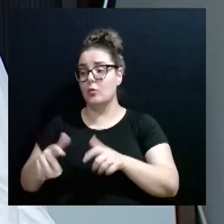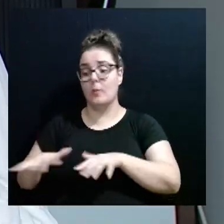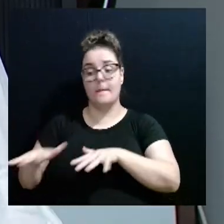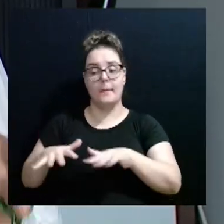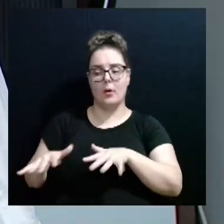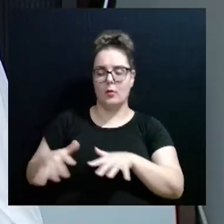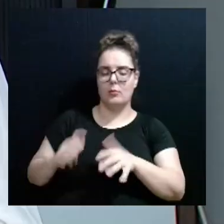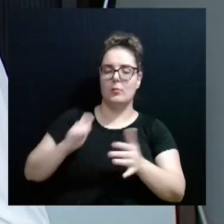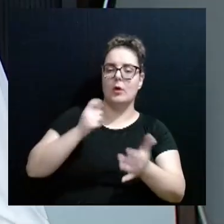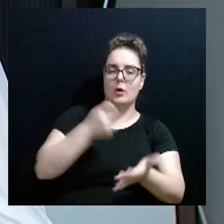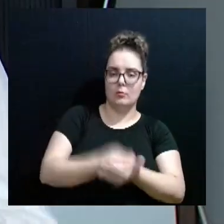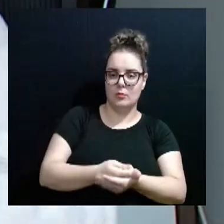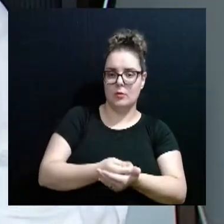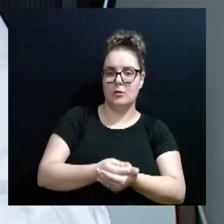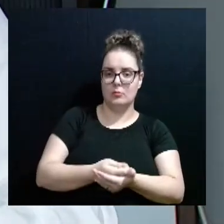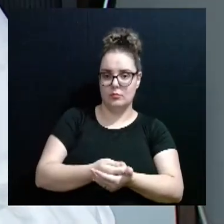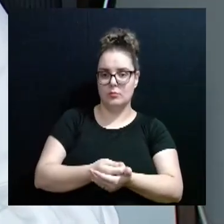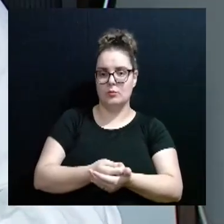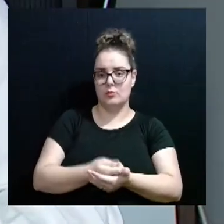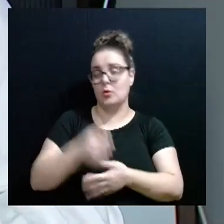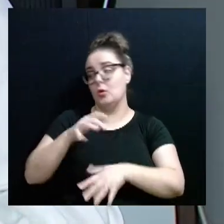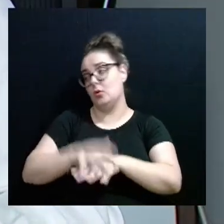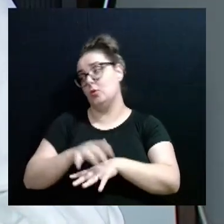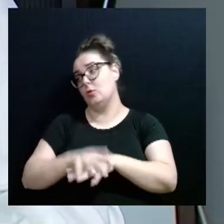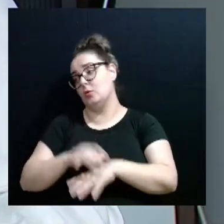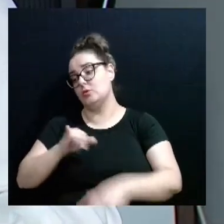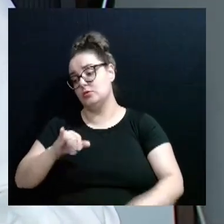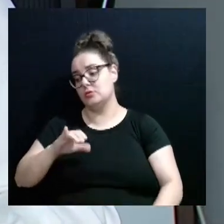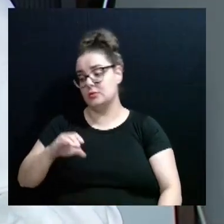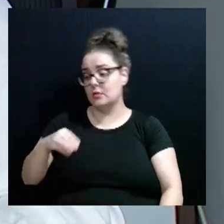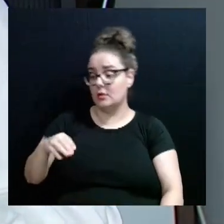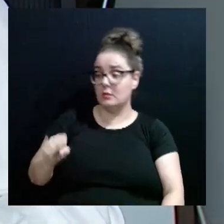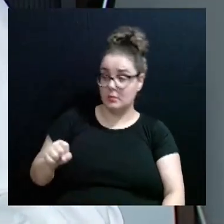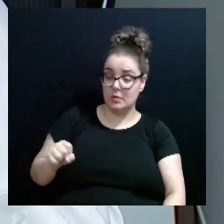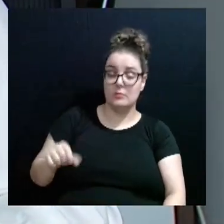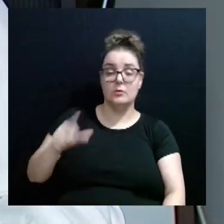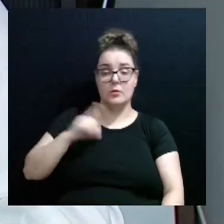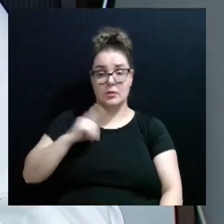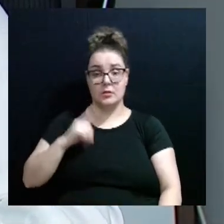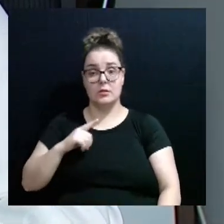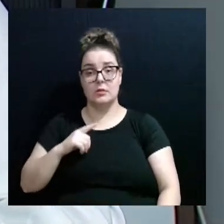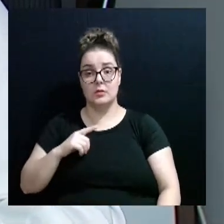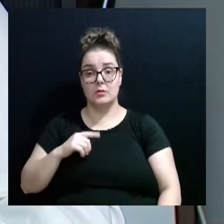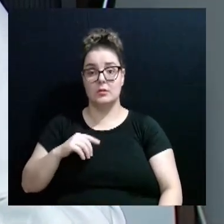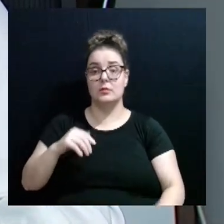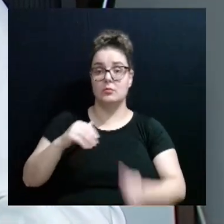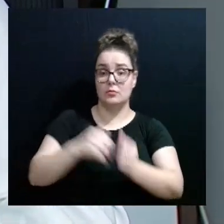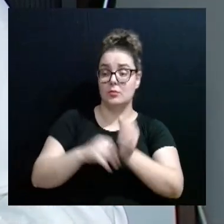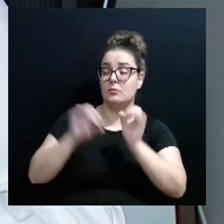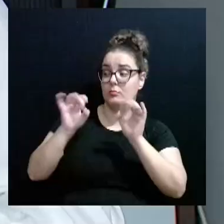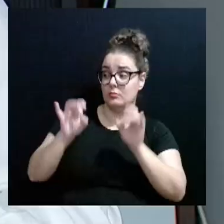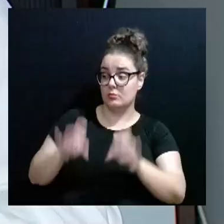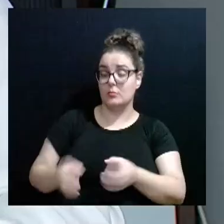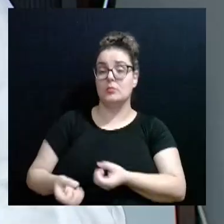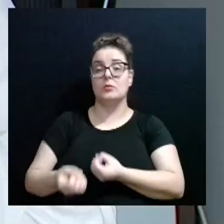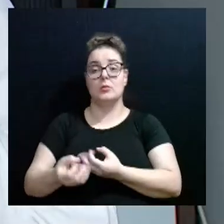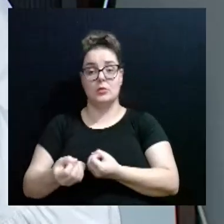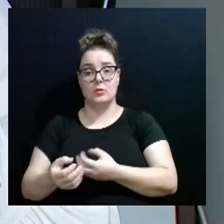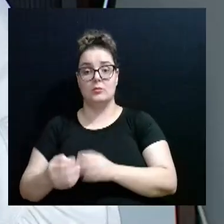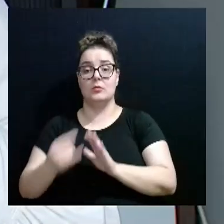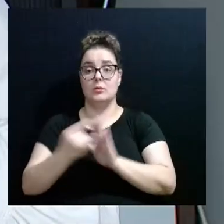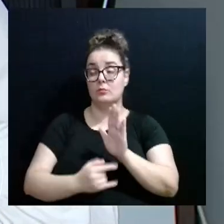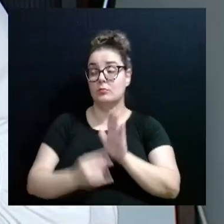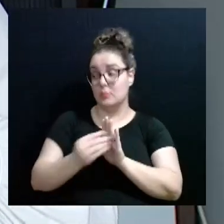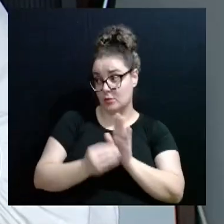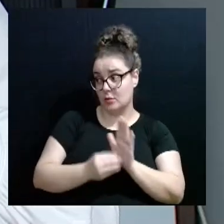reduz o cálculo do ICMS vai ter um código específico que vai ter que ser informado na nota fiscal. Hoje em dia, só